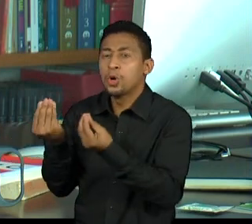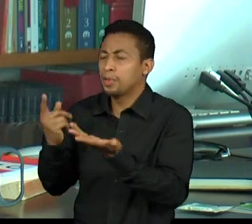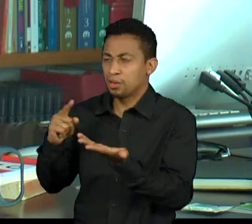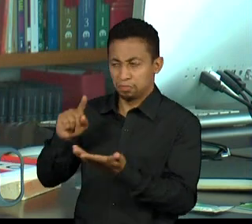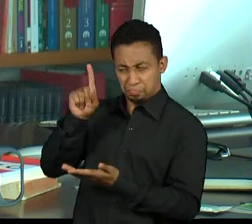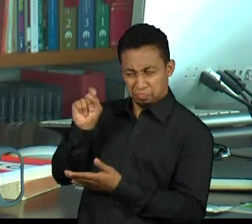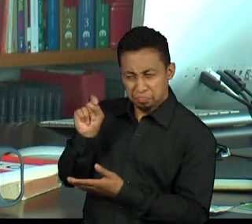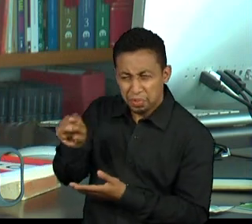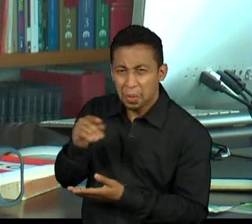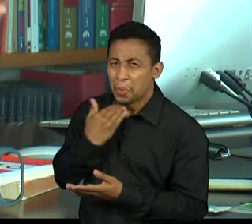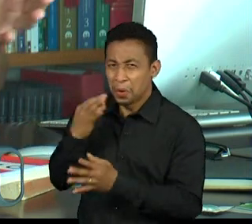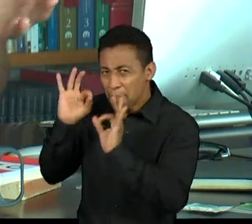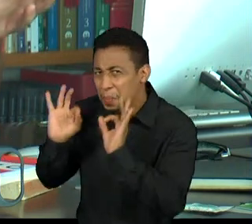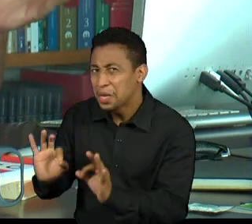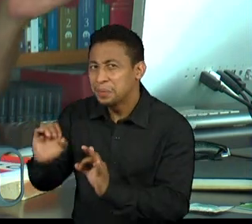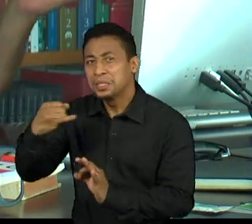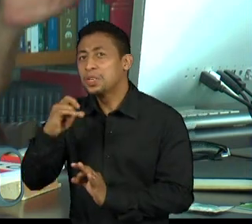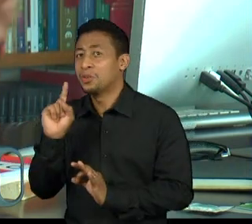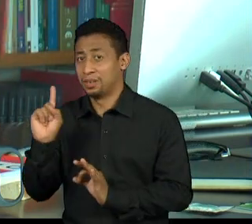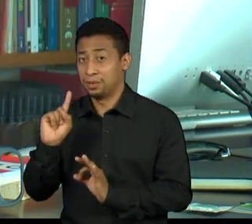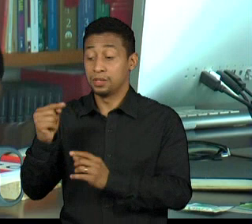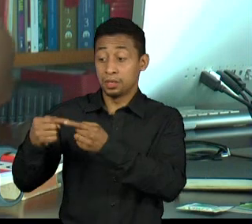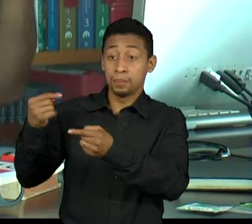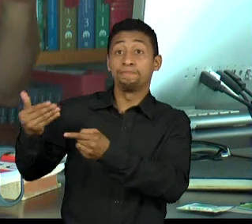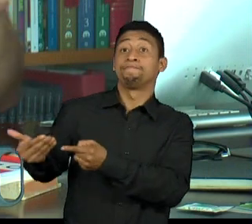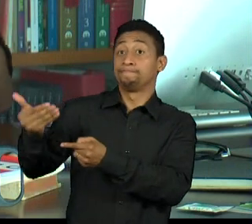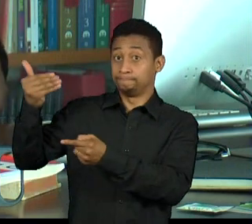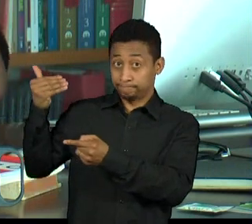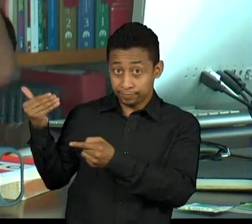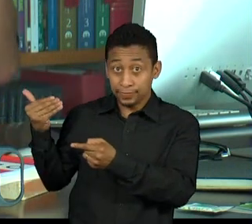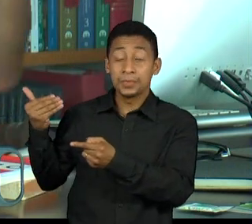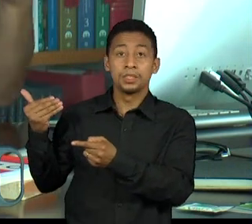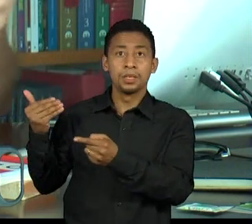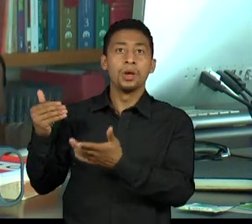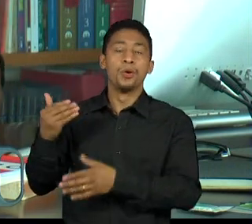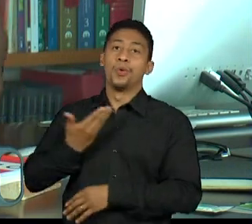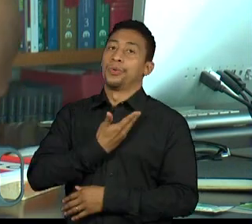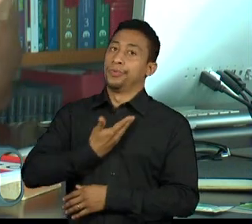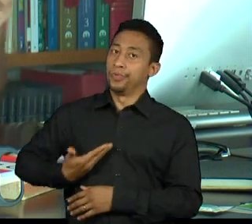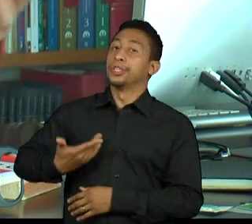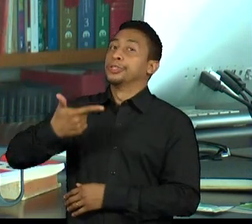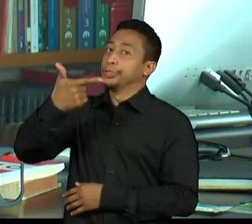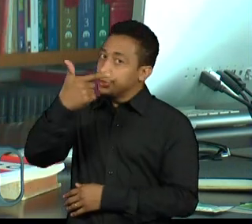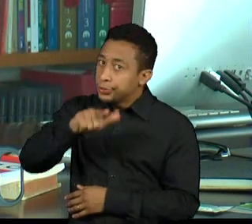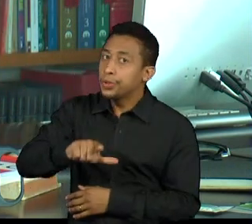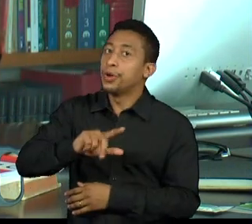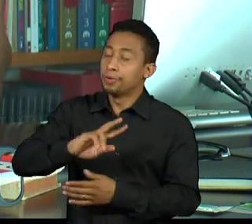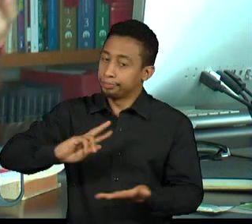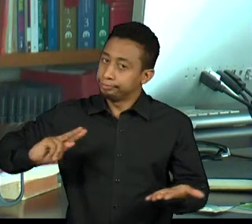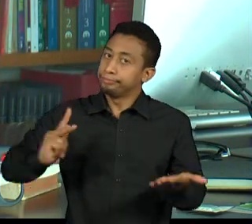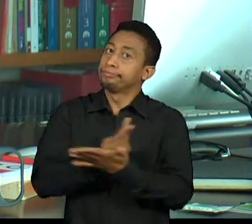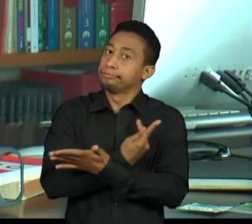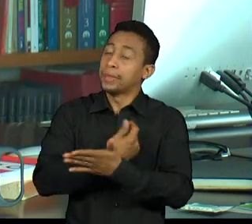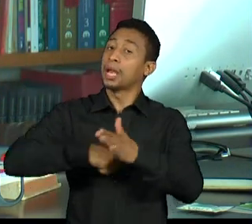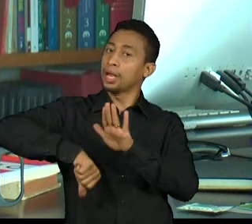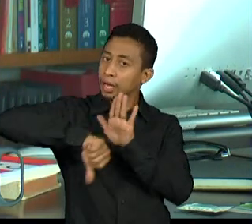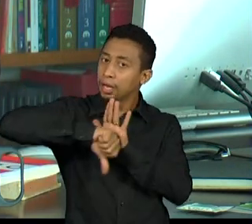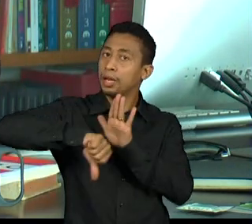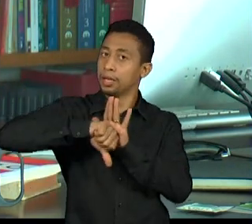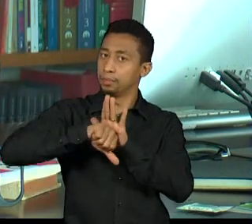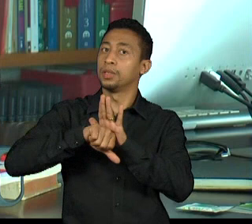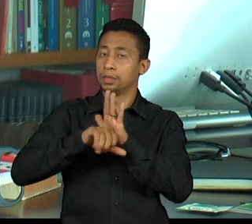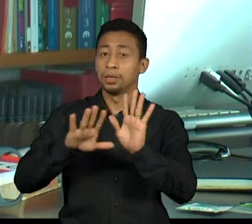E mesmo para isso, agora, essa semana passada, o governo fez mais um crime, que é ir para a televisão dizer